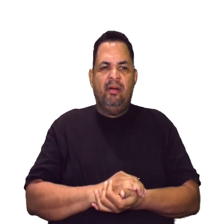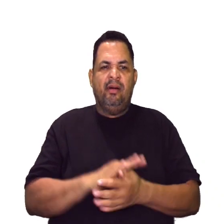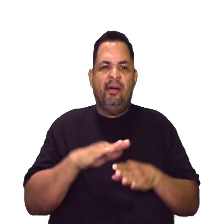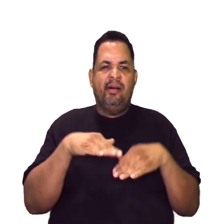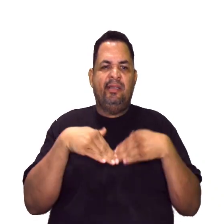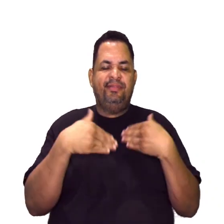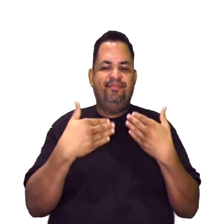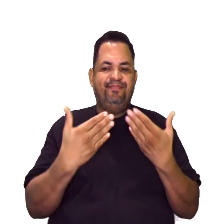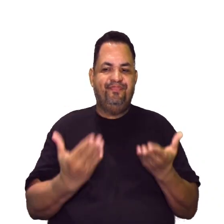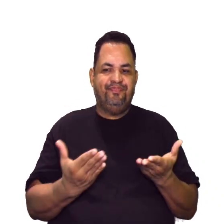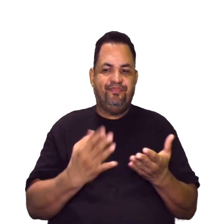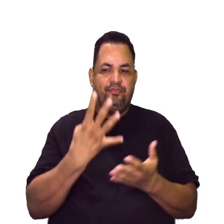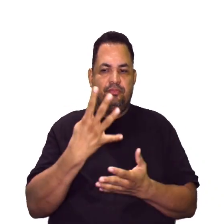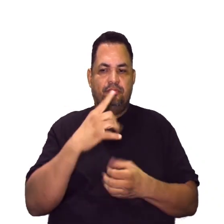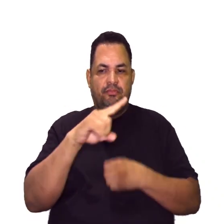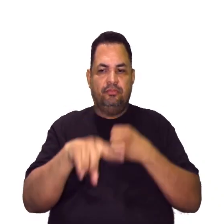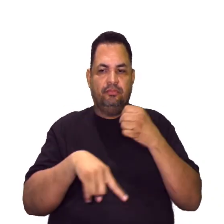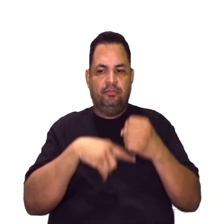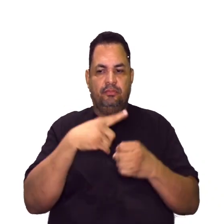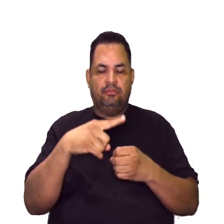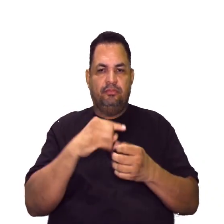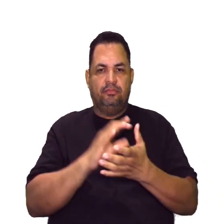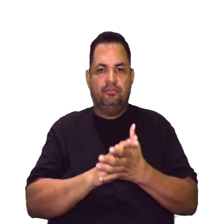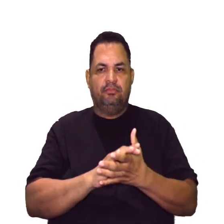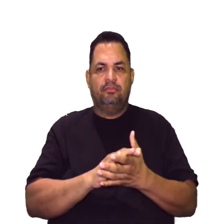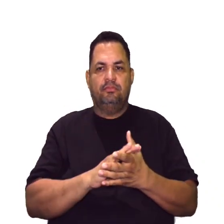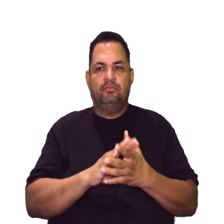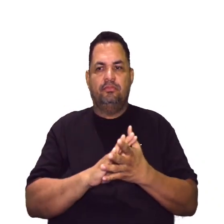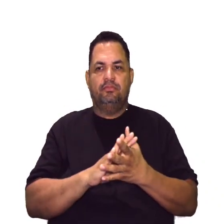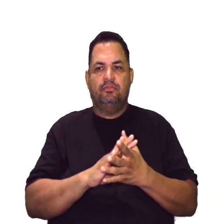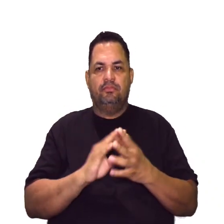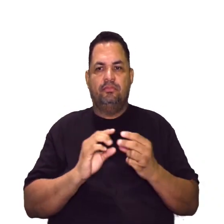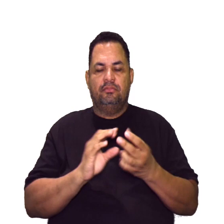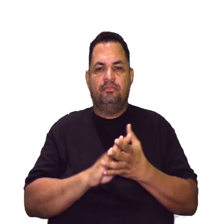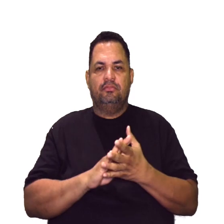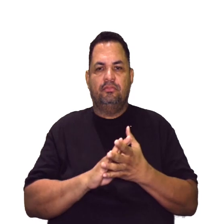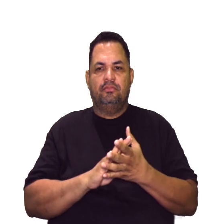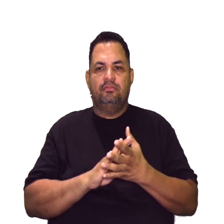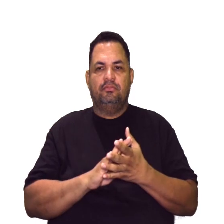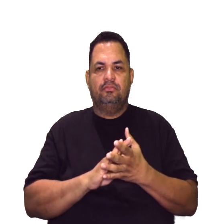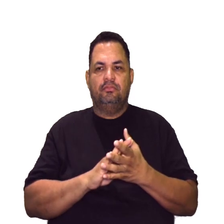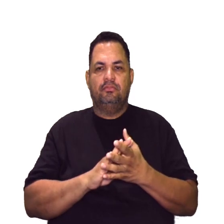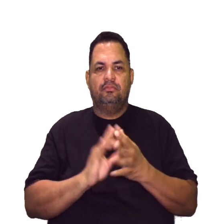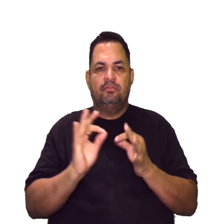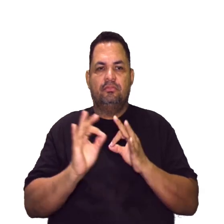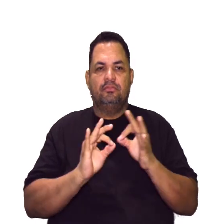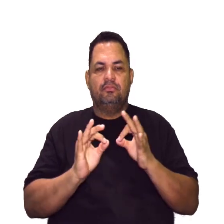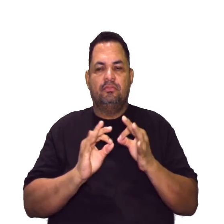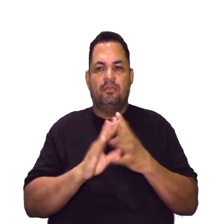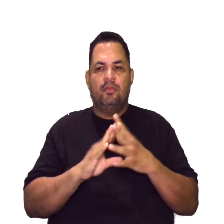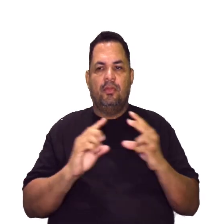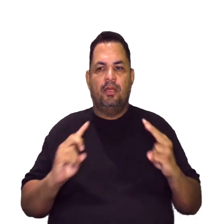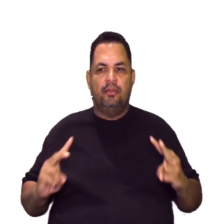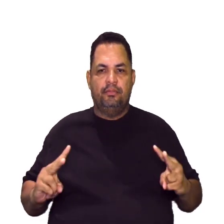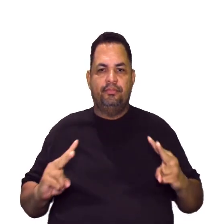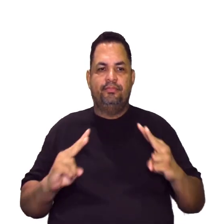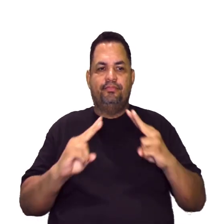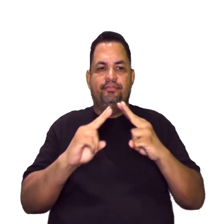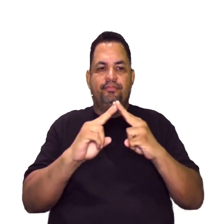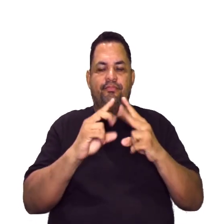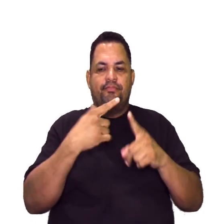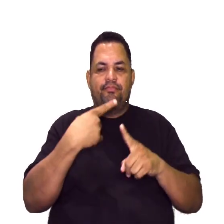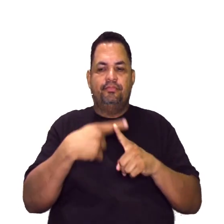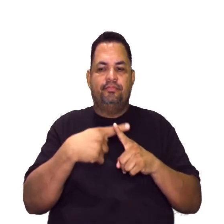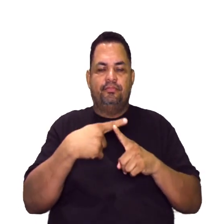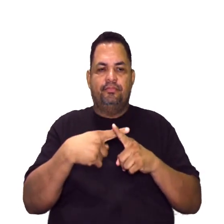Quando tem 4 átomos, nós chamamos de trigonal plana ou triangular piramidal. Por